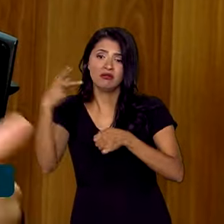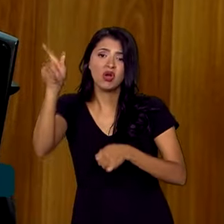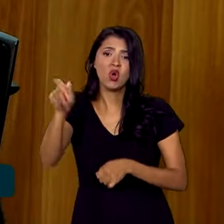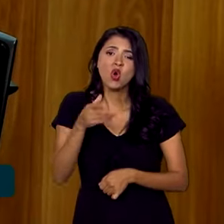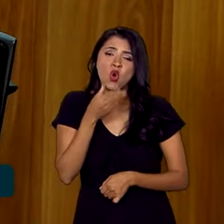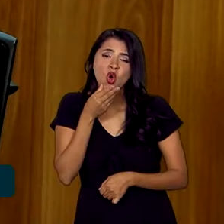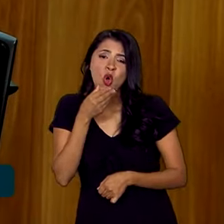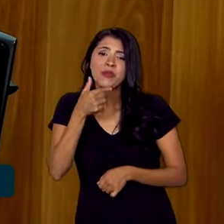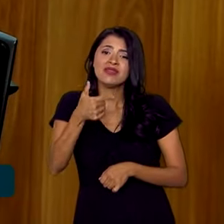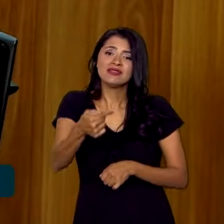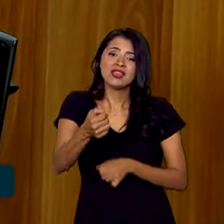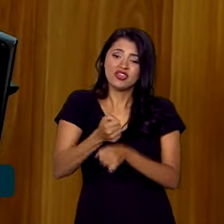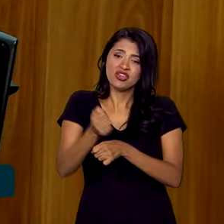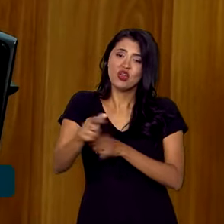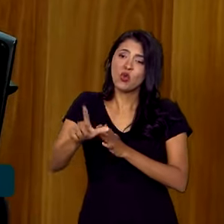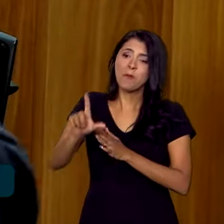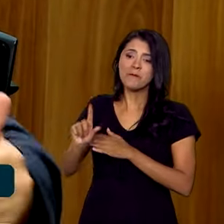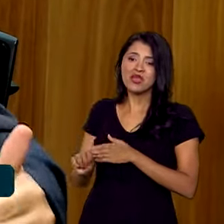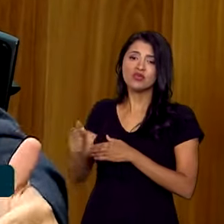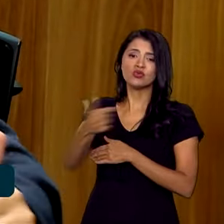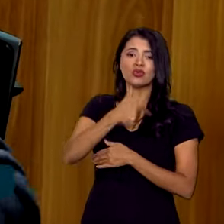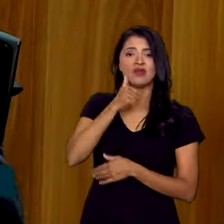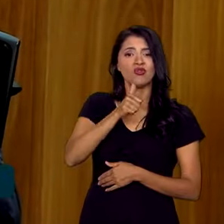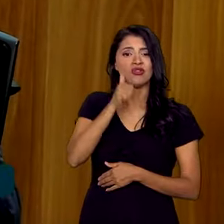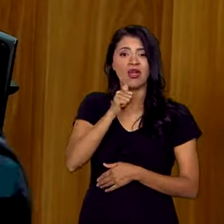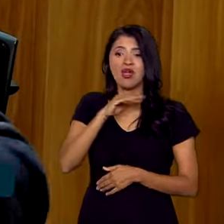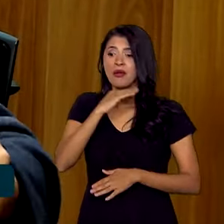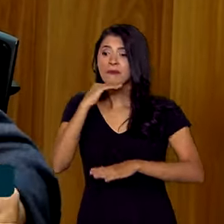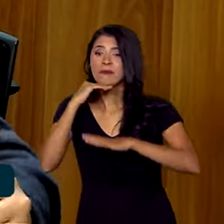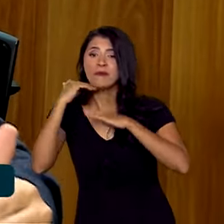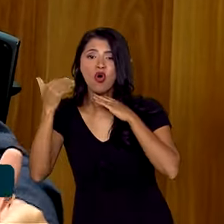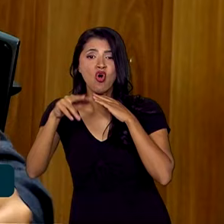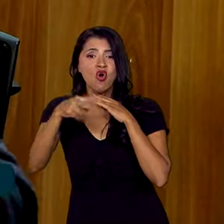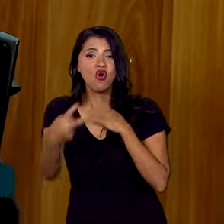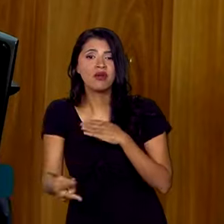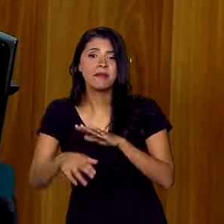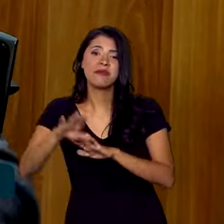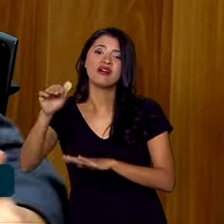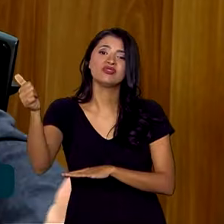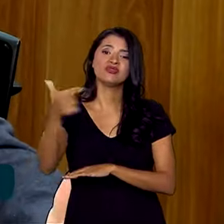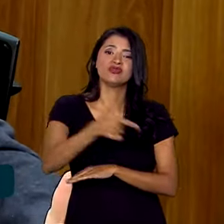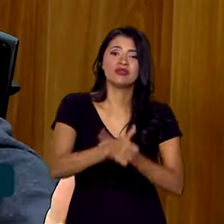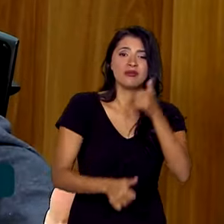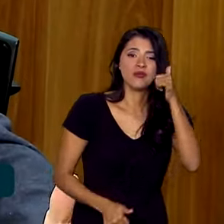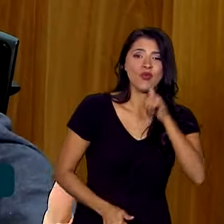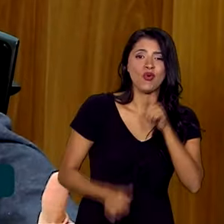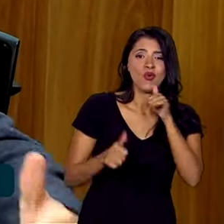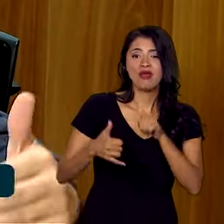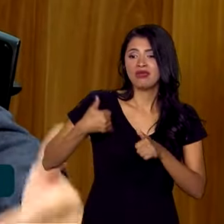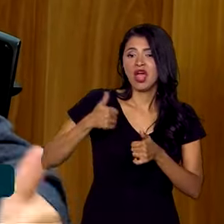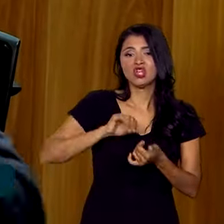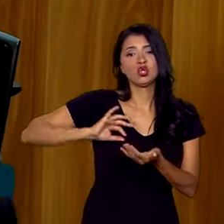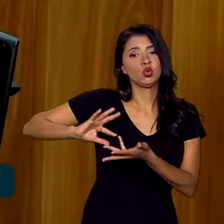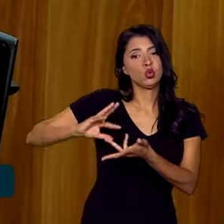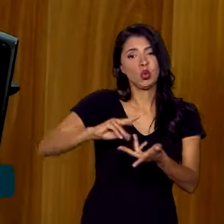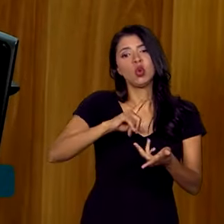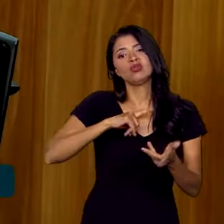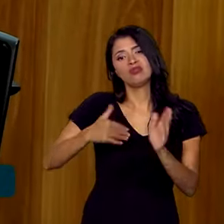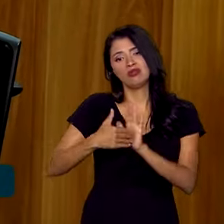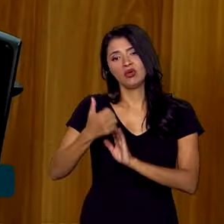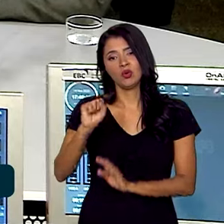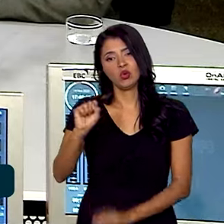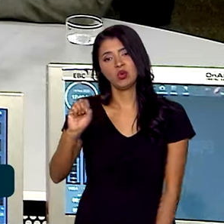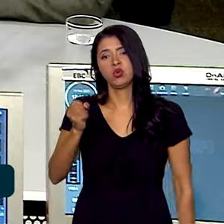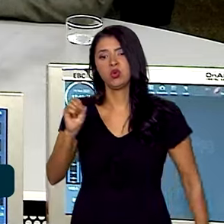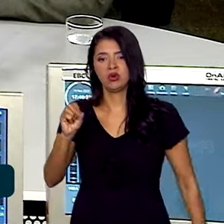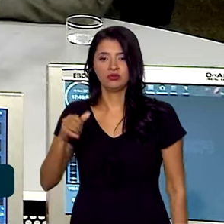viverem 7 anos a menos do que as mulheres e morrerem eh morrerem mais que as mulheres em todas as faixas etárias até os 80 anos